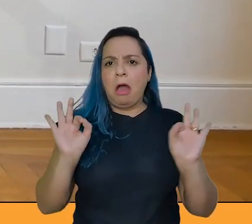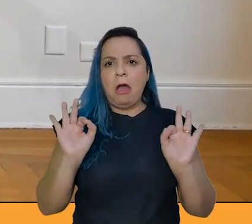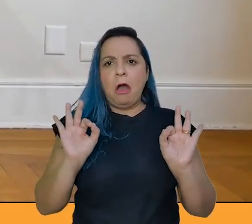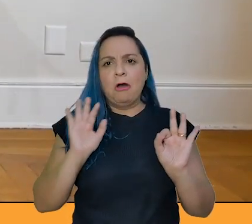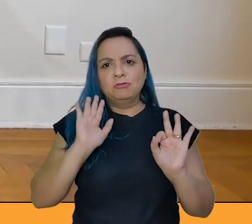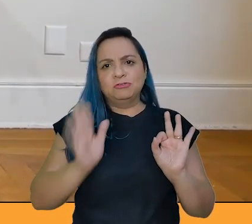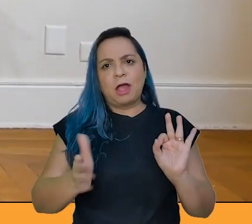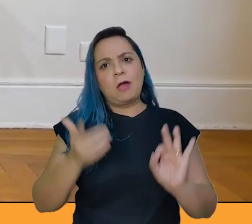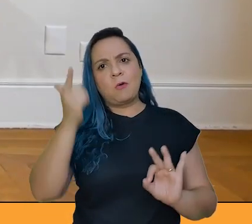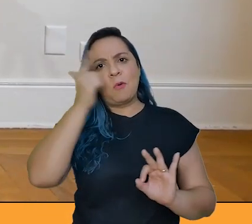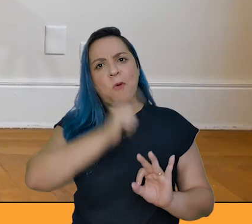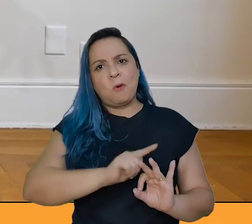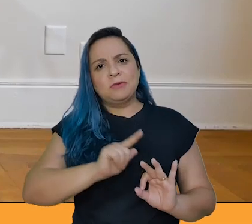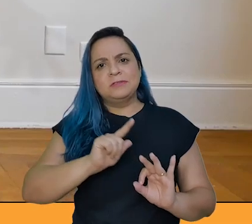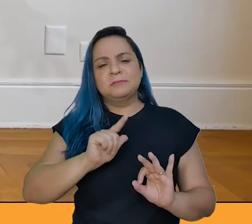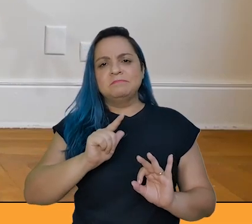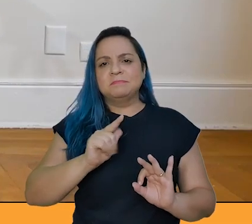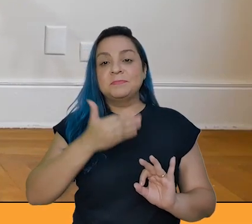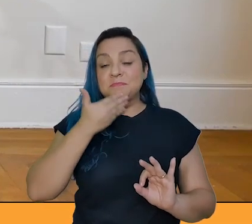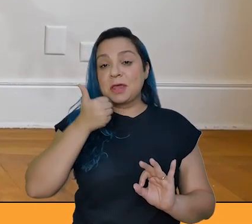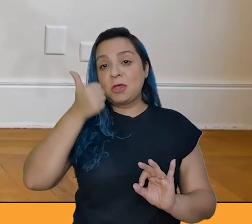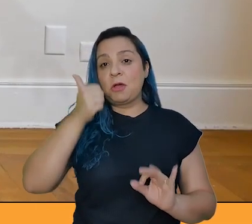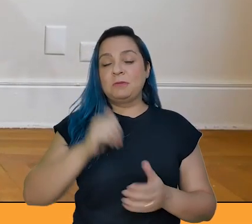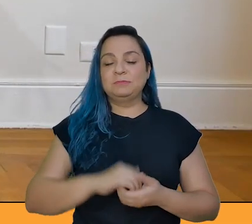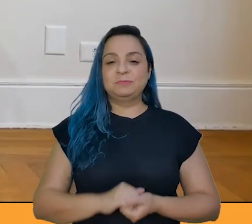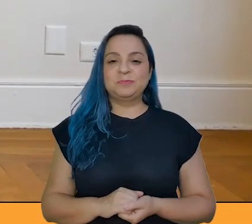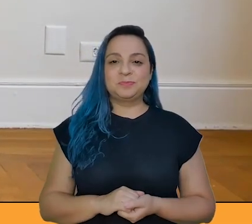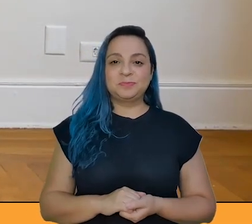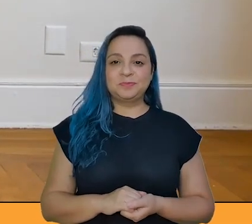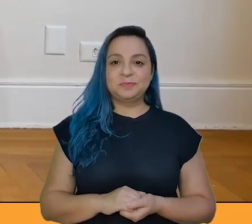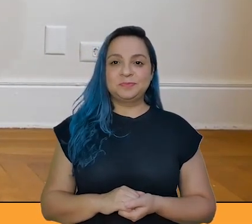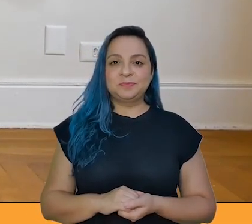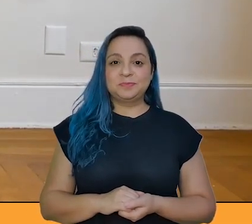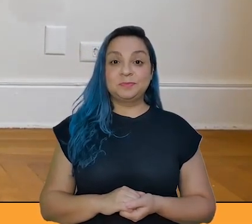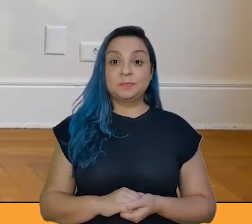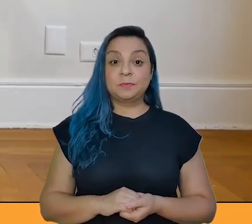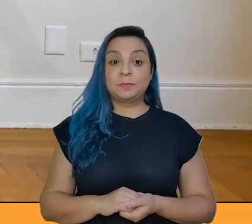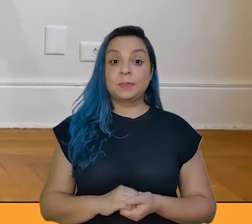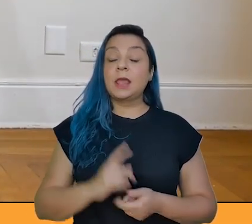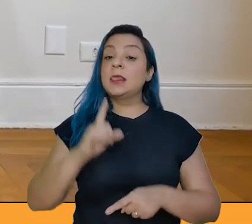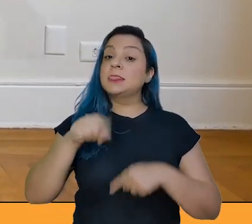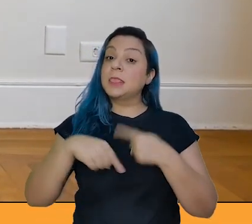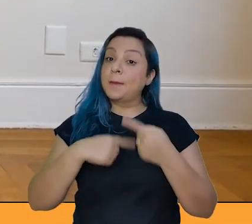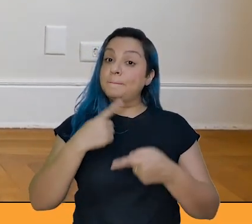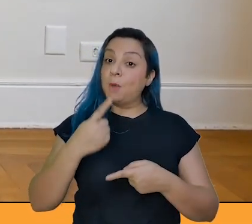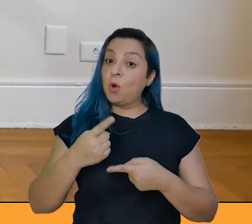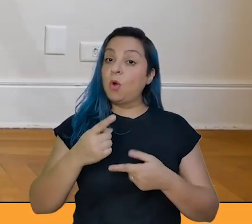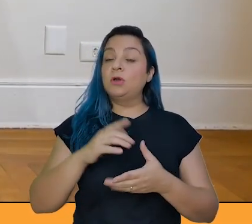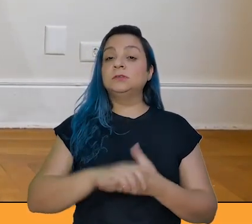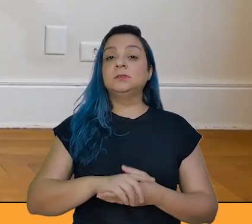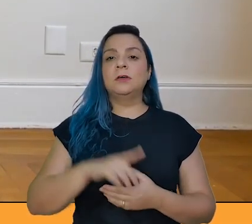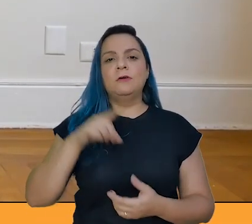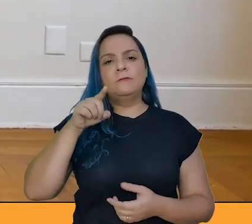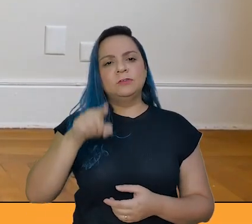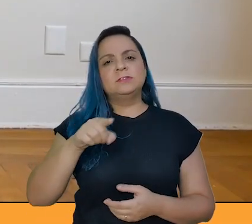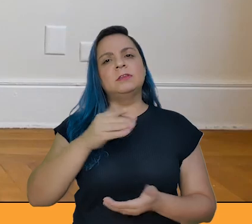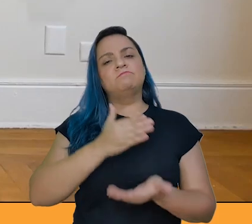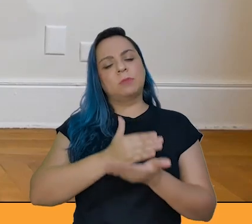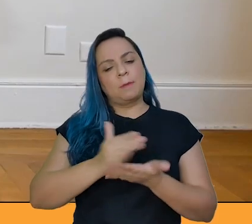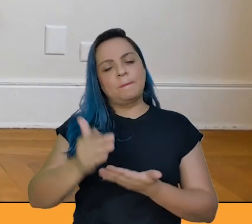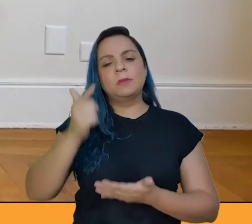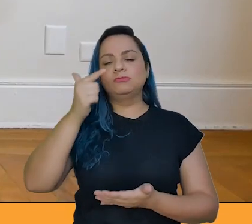está realizando o processo. Depois de você repetir